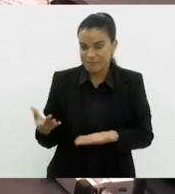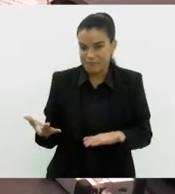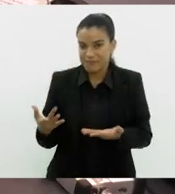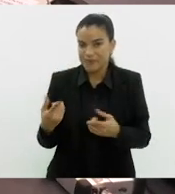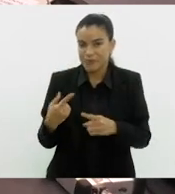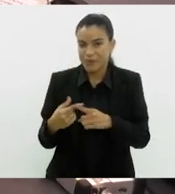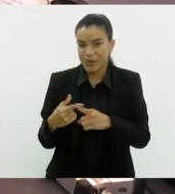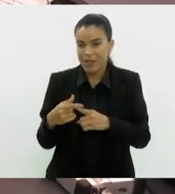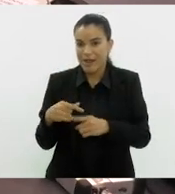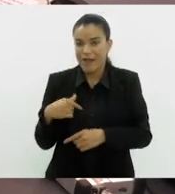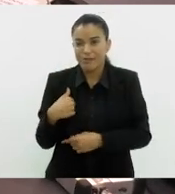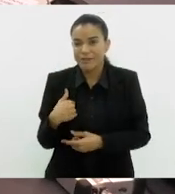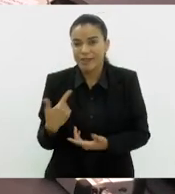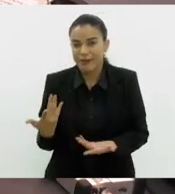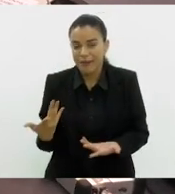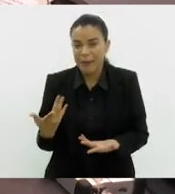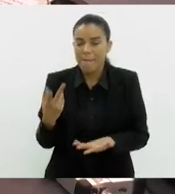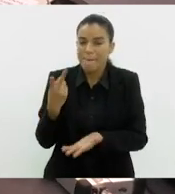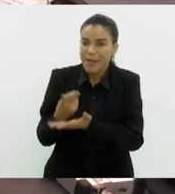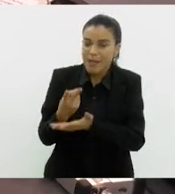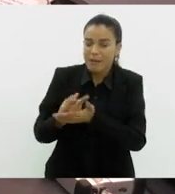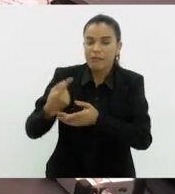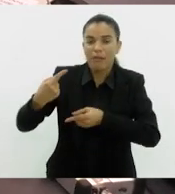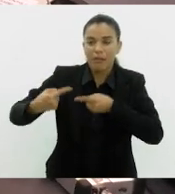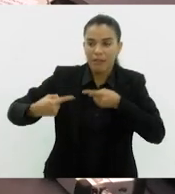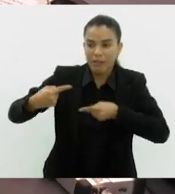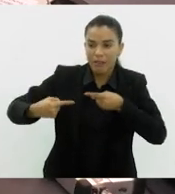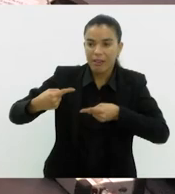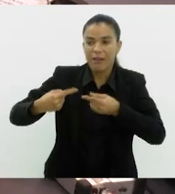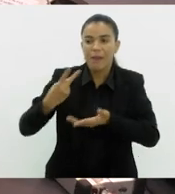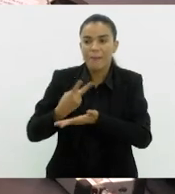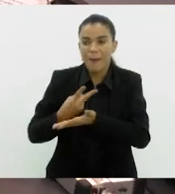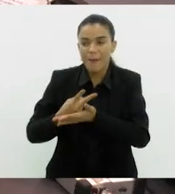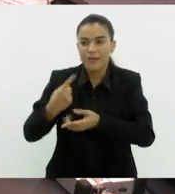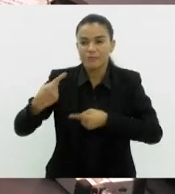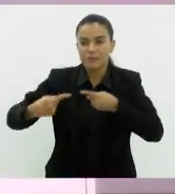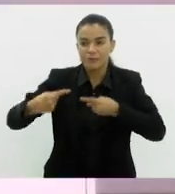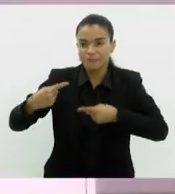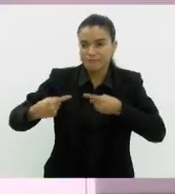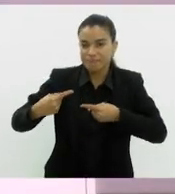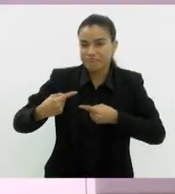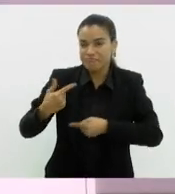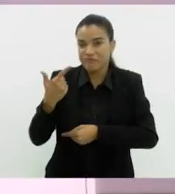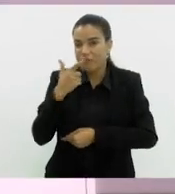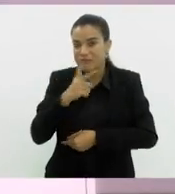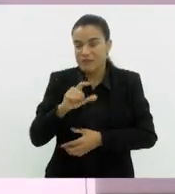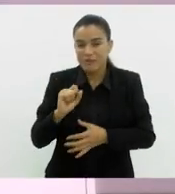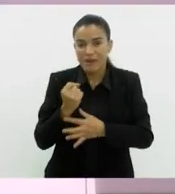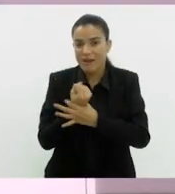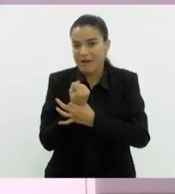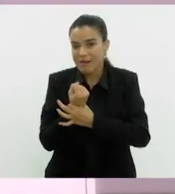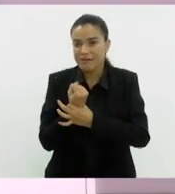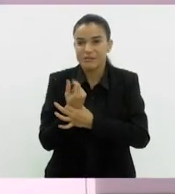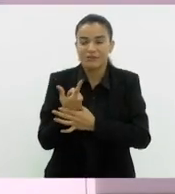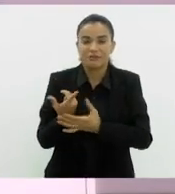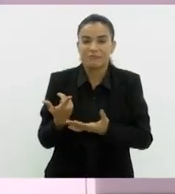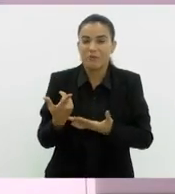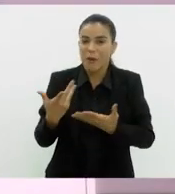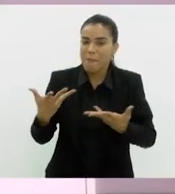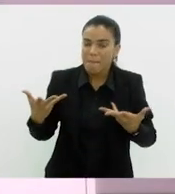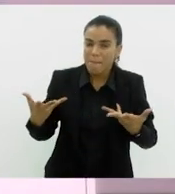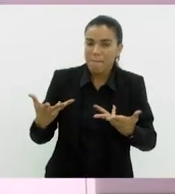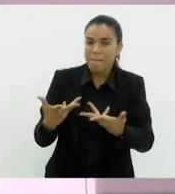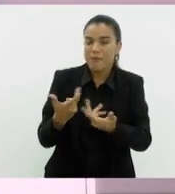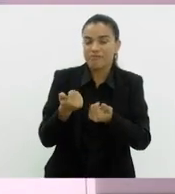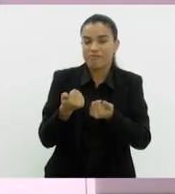que gira em torno do mesmo debate e não conseguimos garantir uma eficácia da política,